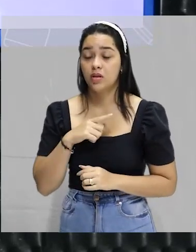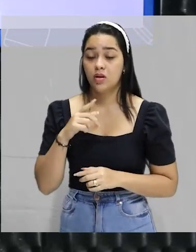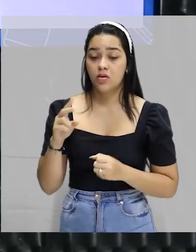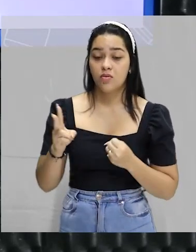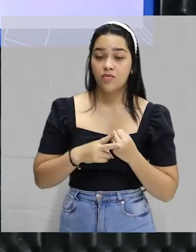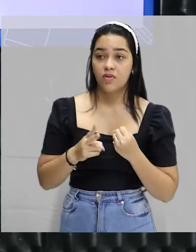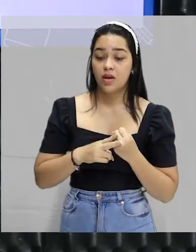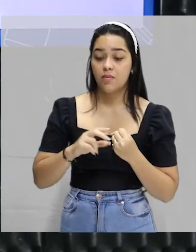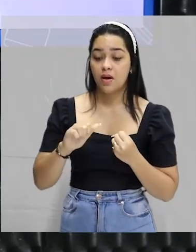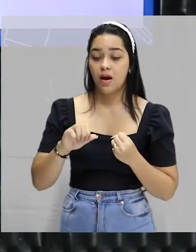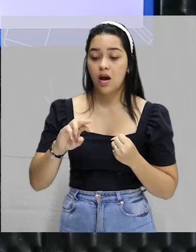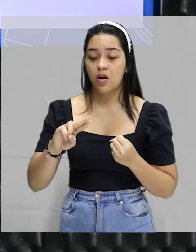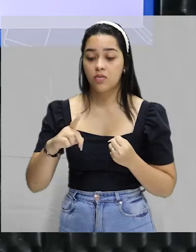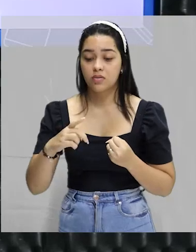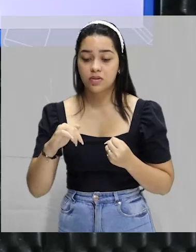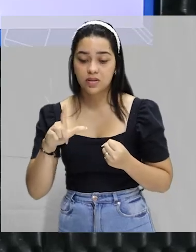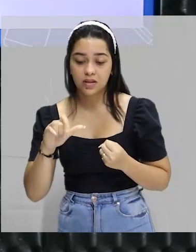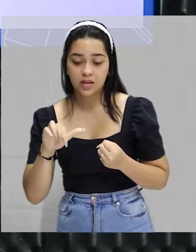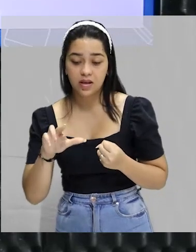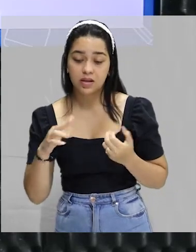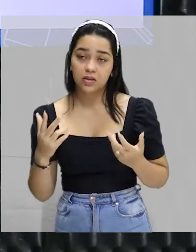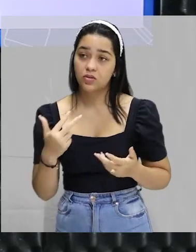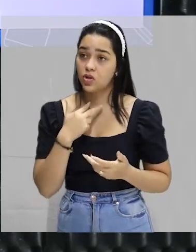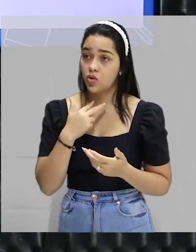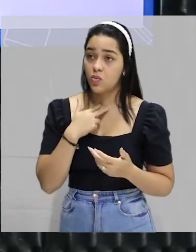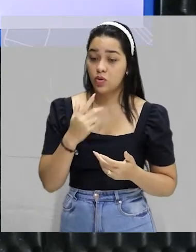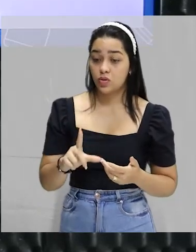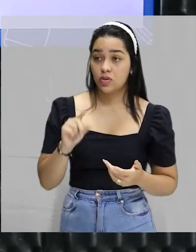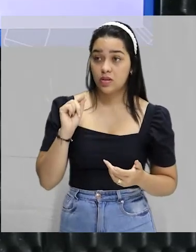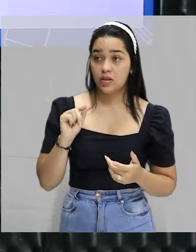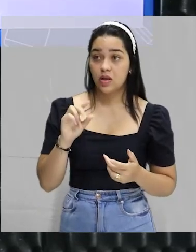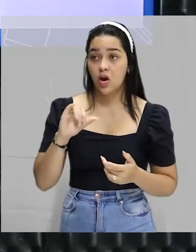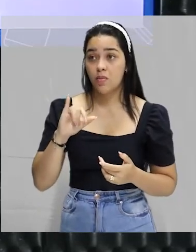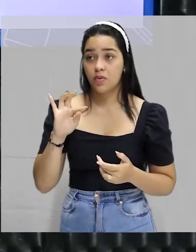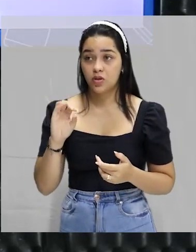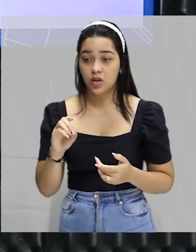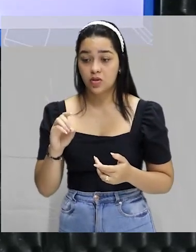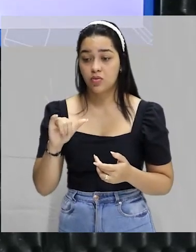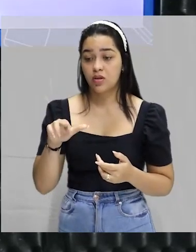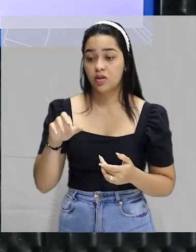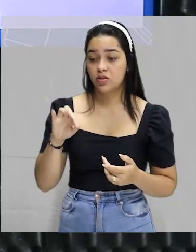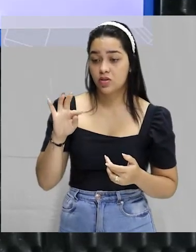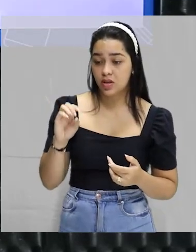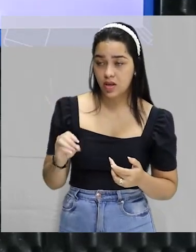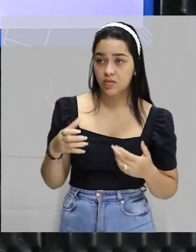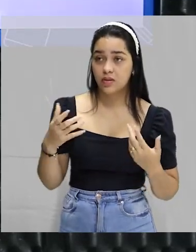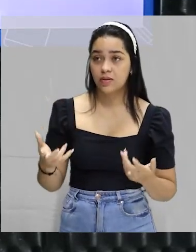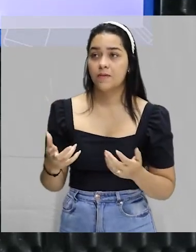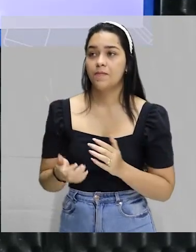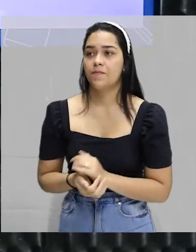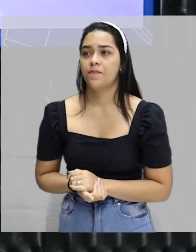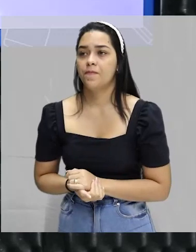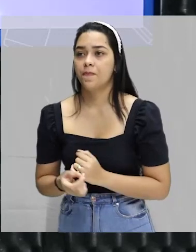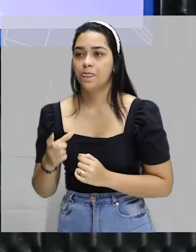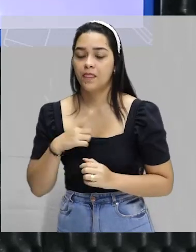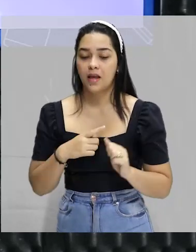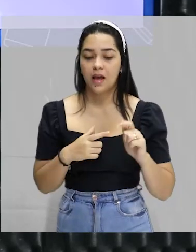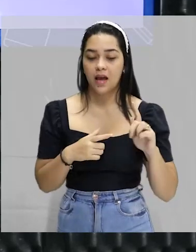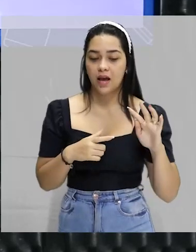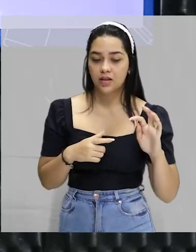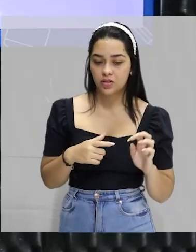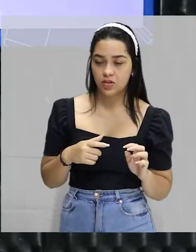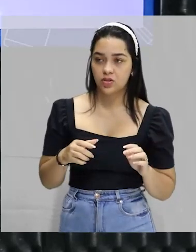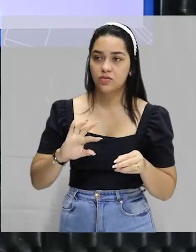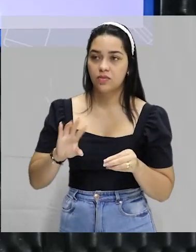mas um verbo no particípio. Então, já não posso marcar objeto direto e objeto indireto. Então, me sobram agente da